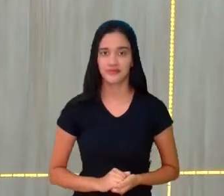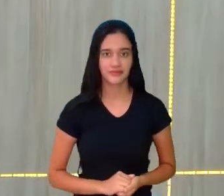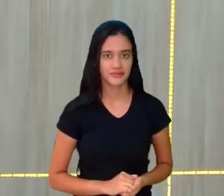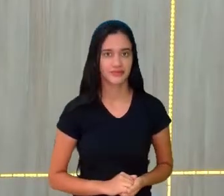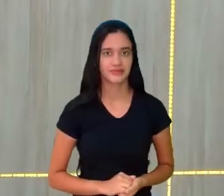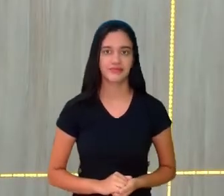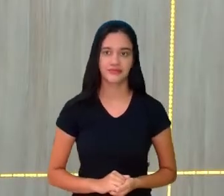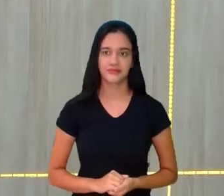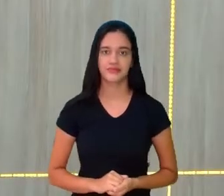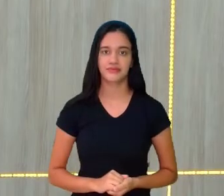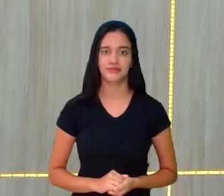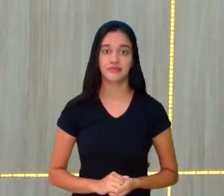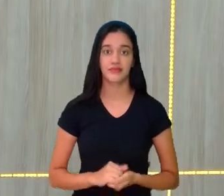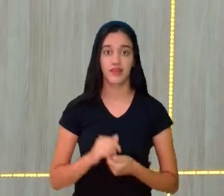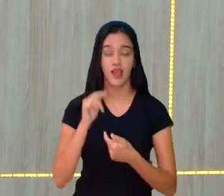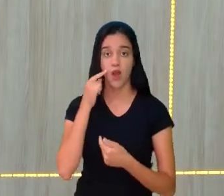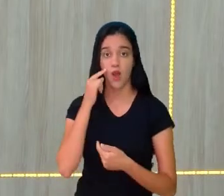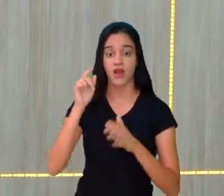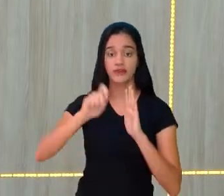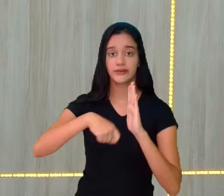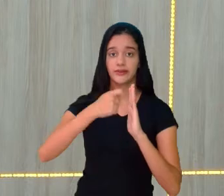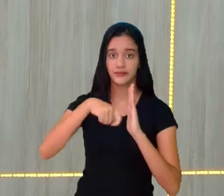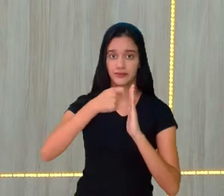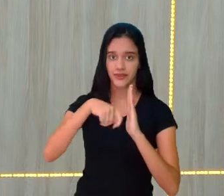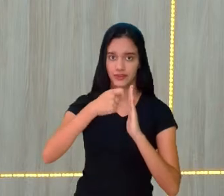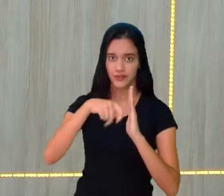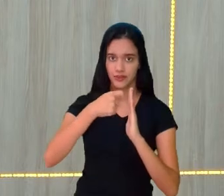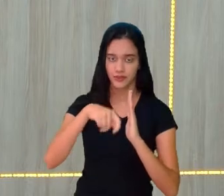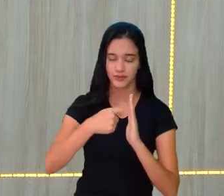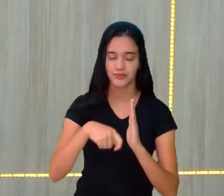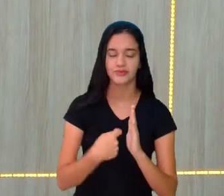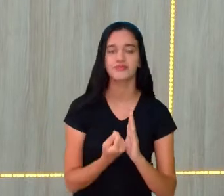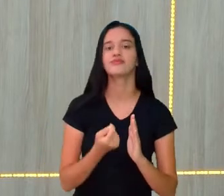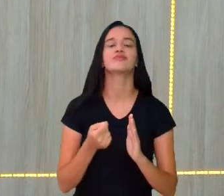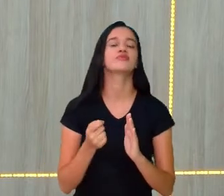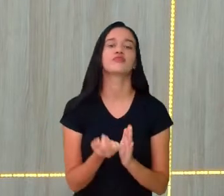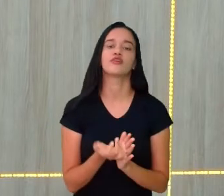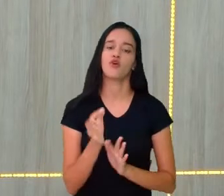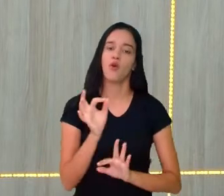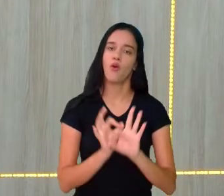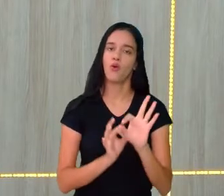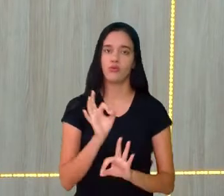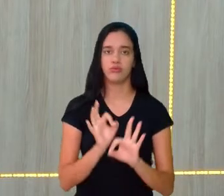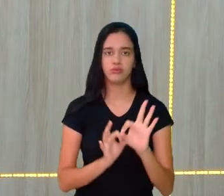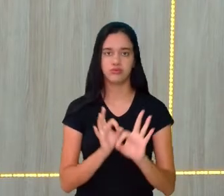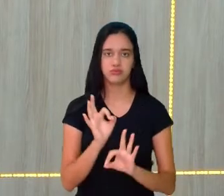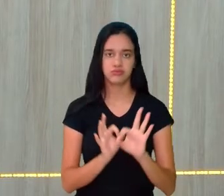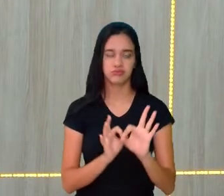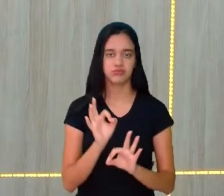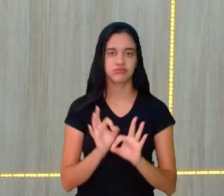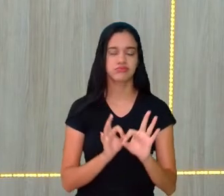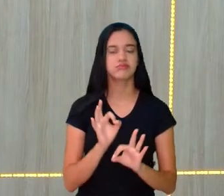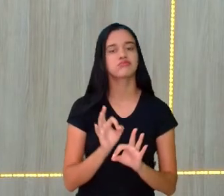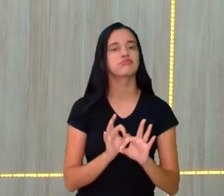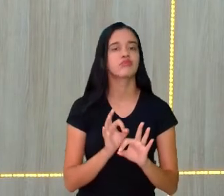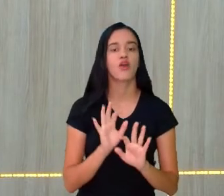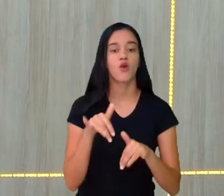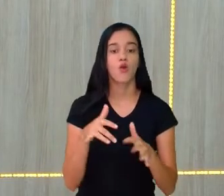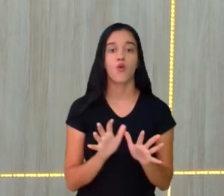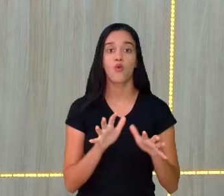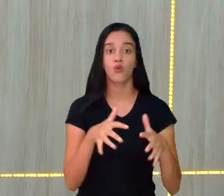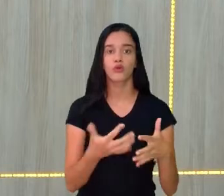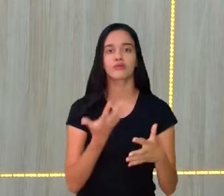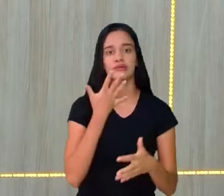É isso aí. Esse vídeo, né, é um vídeo que foi elaborado, né, por na verdade, um grupo